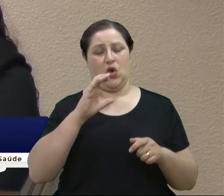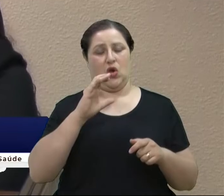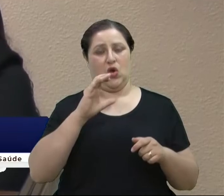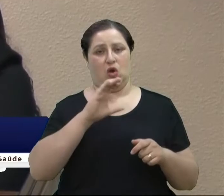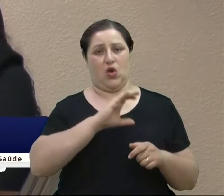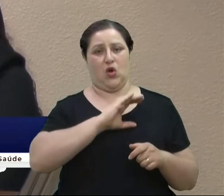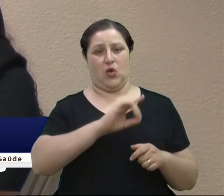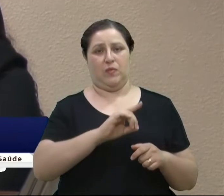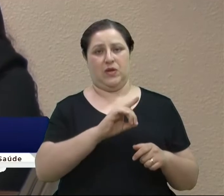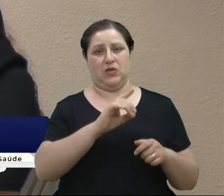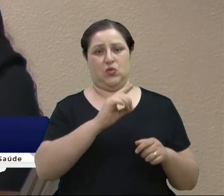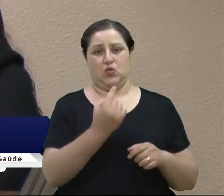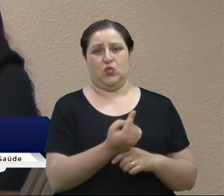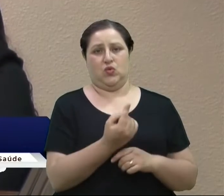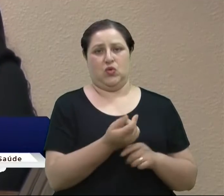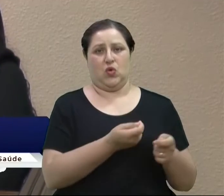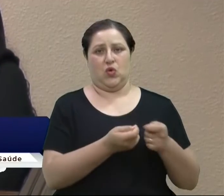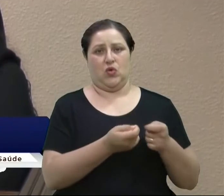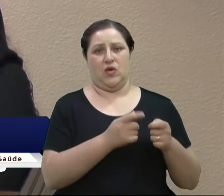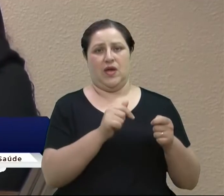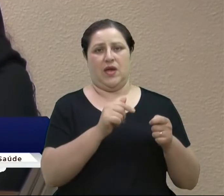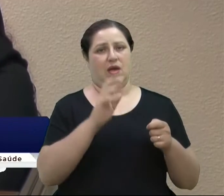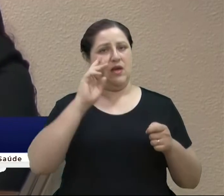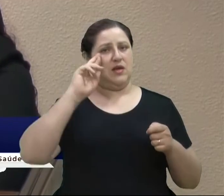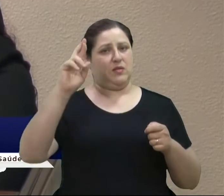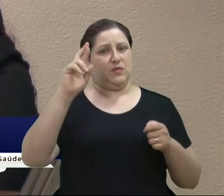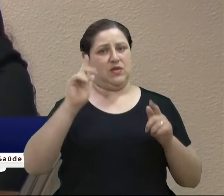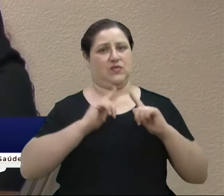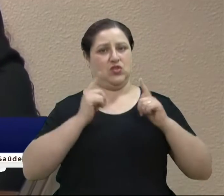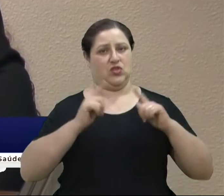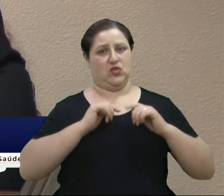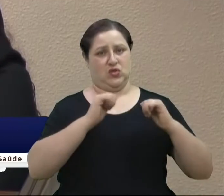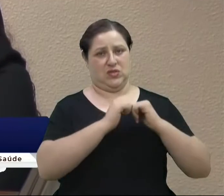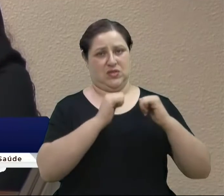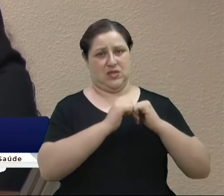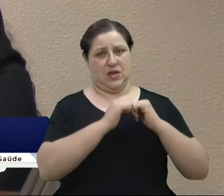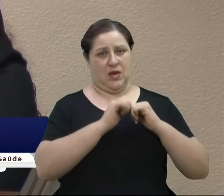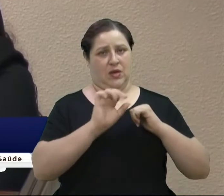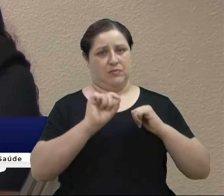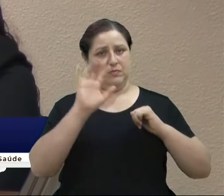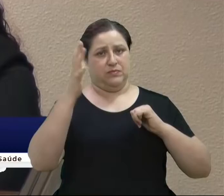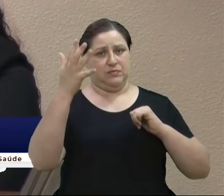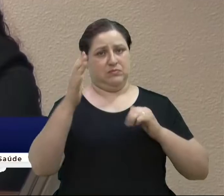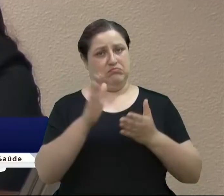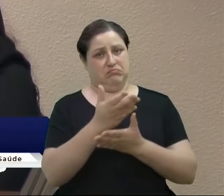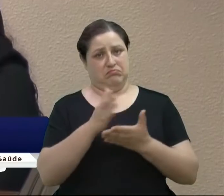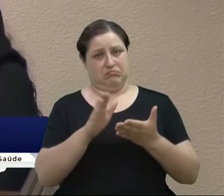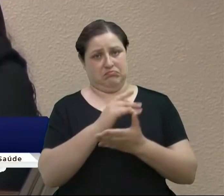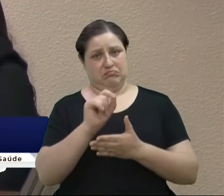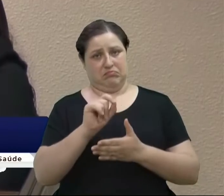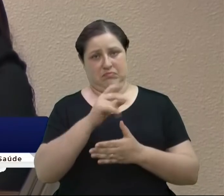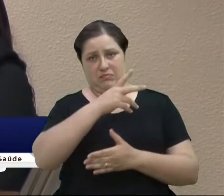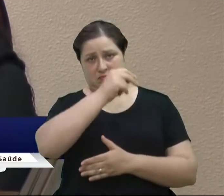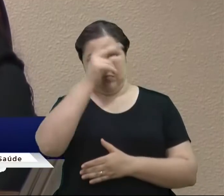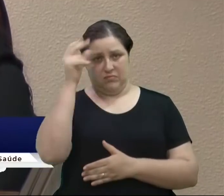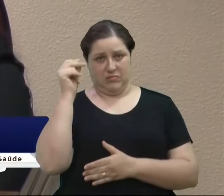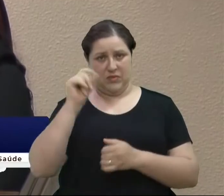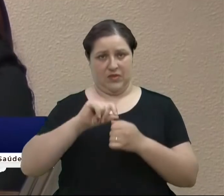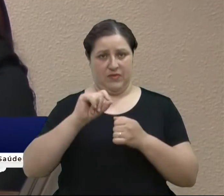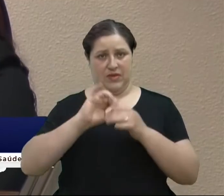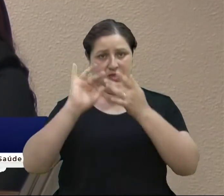é gestor do sistema. O que acontece muitas vezes? O município acaba